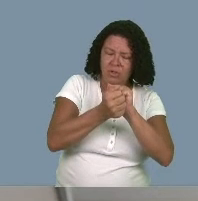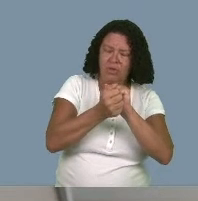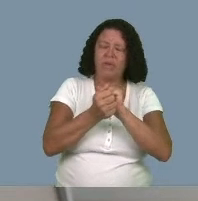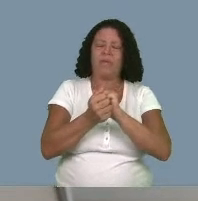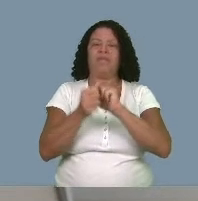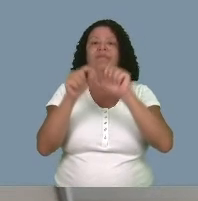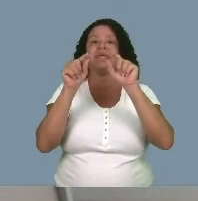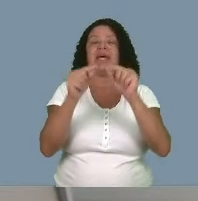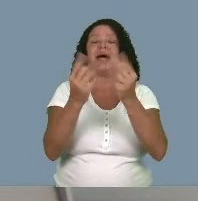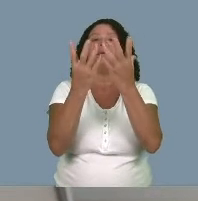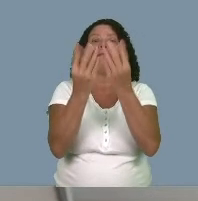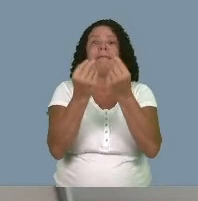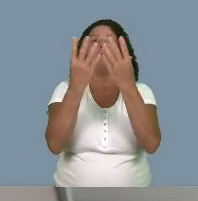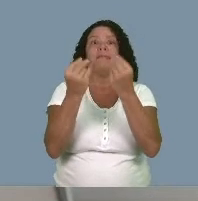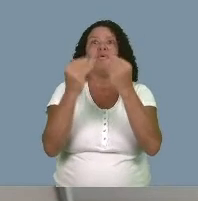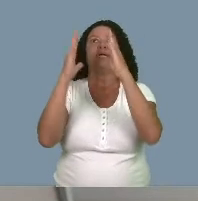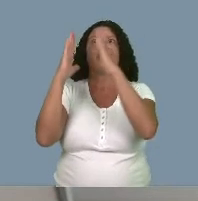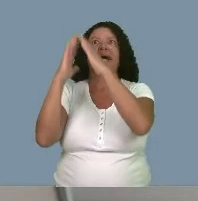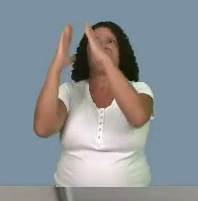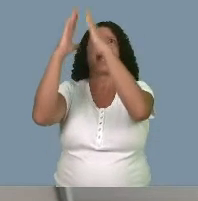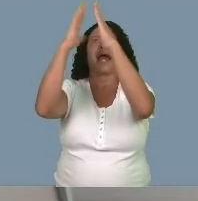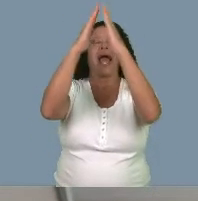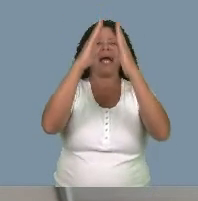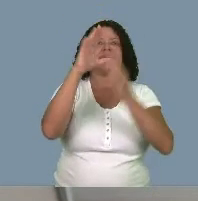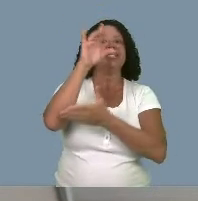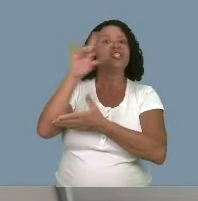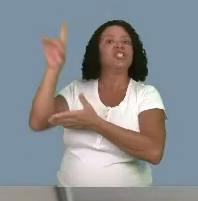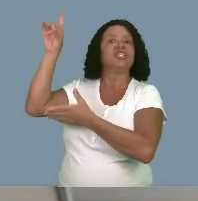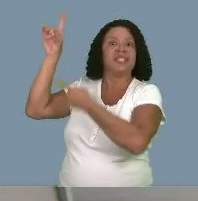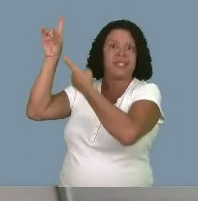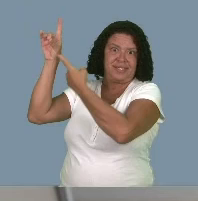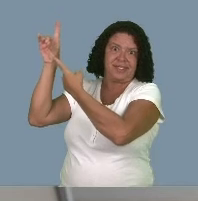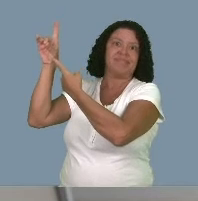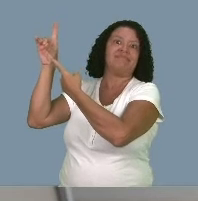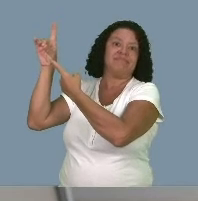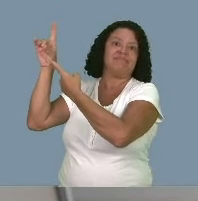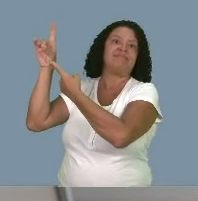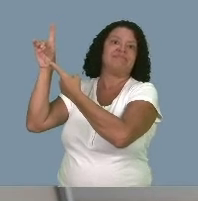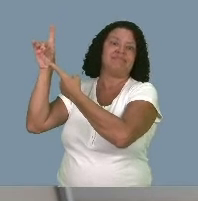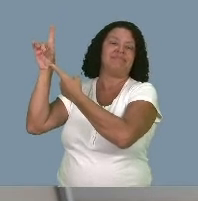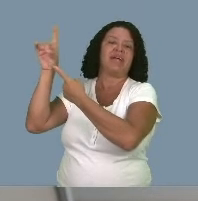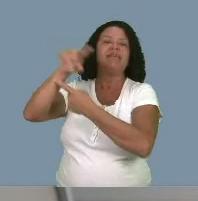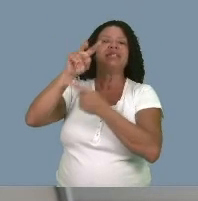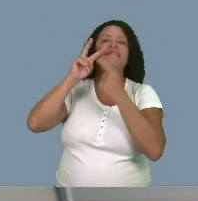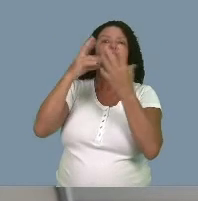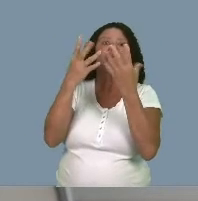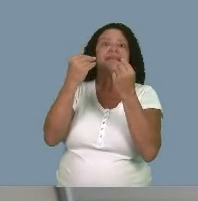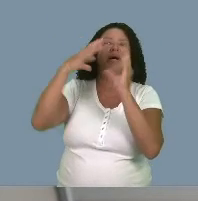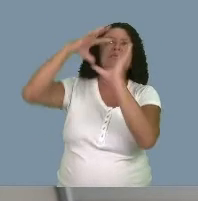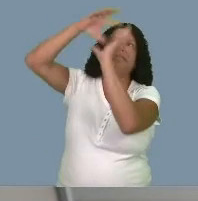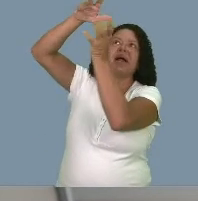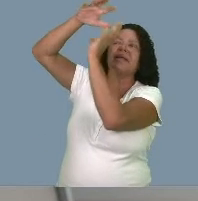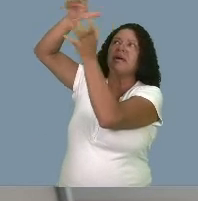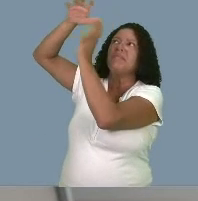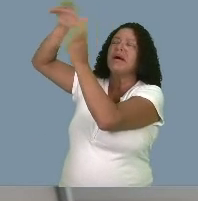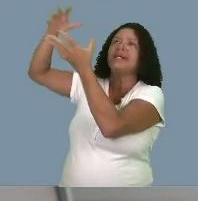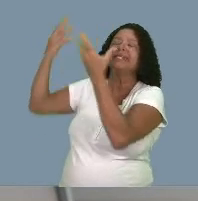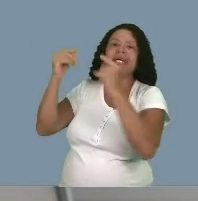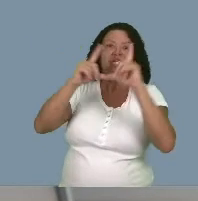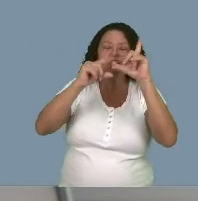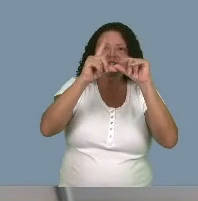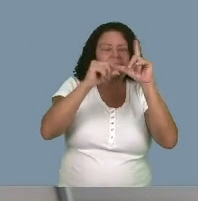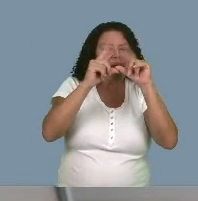que há muitas moradas na casa de Deus, né? Na foto a gente vê tantos planetas, tantas estrelas,